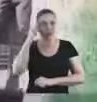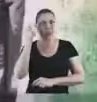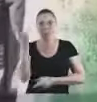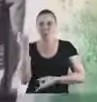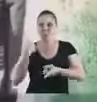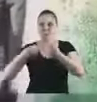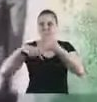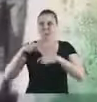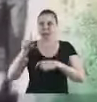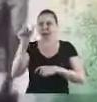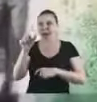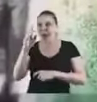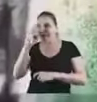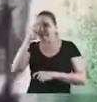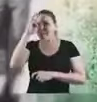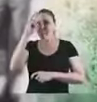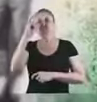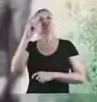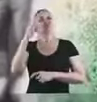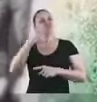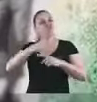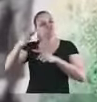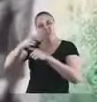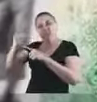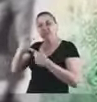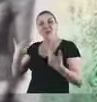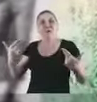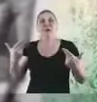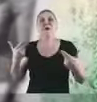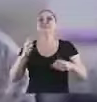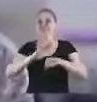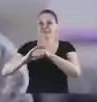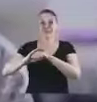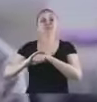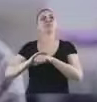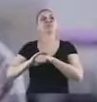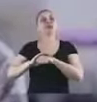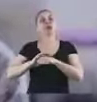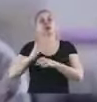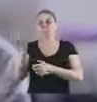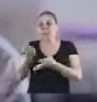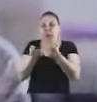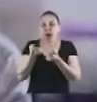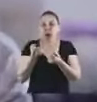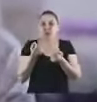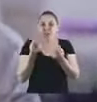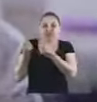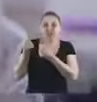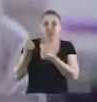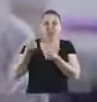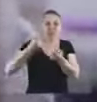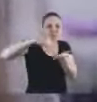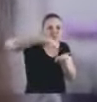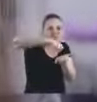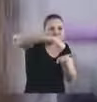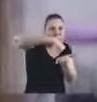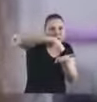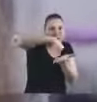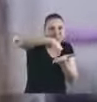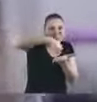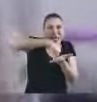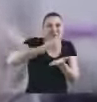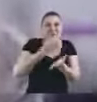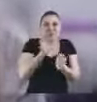dia ele se tornaria um homem de grandes realizações. Aí ele pegava, recebia o dinheirinho dele, passava no ferro